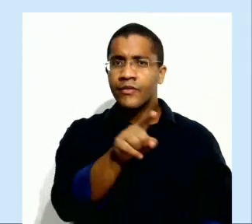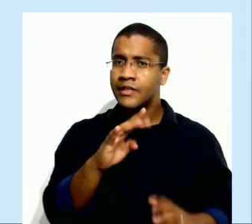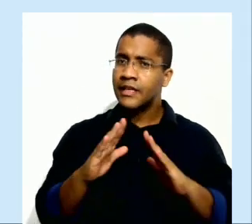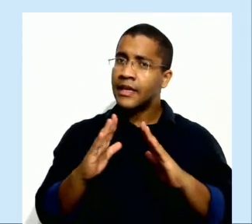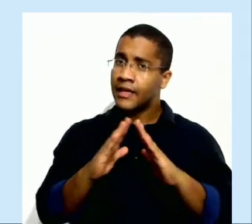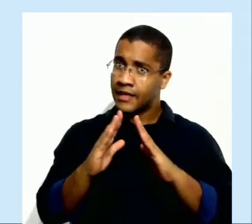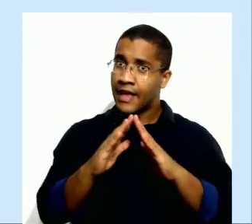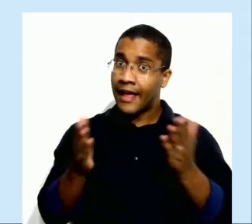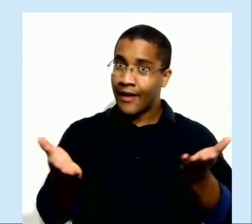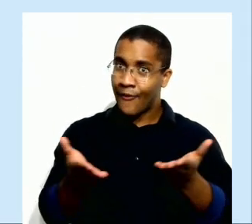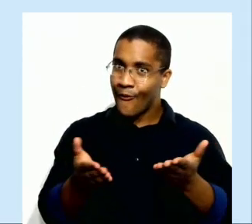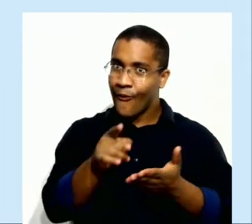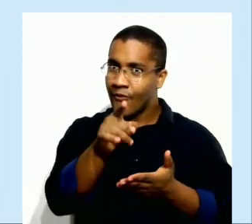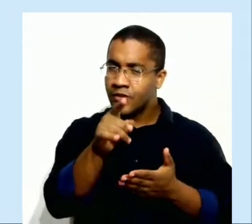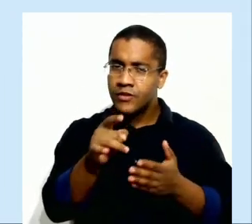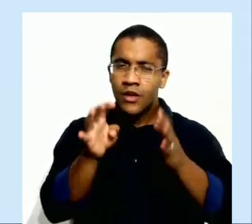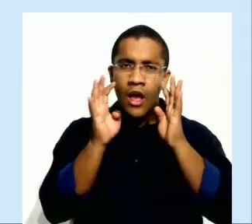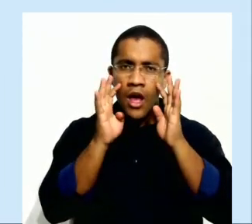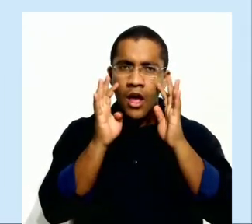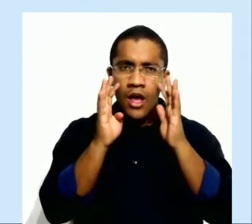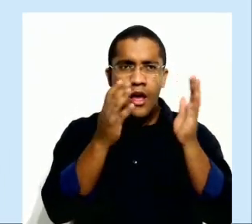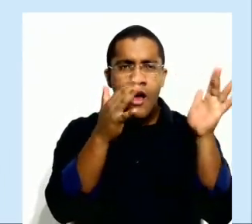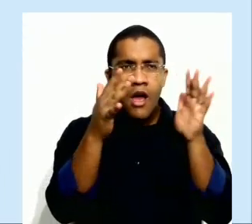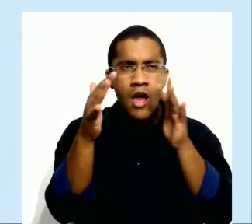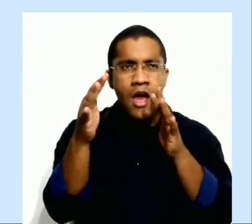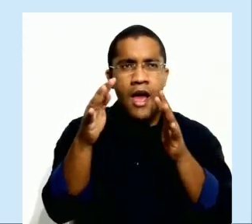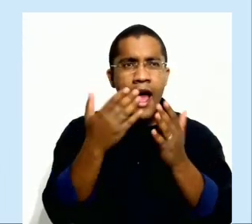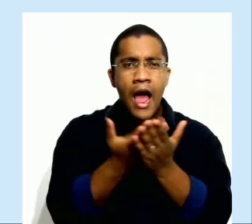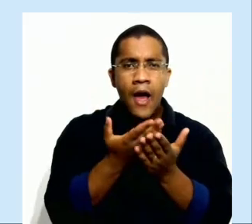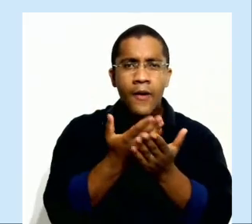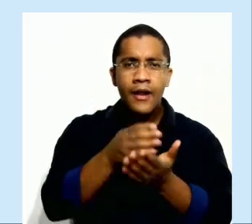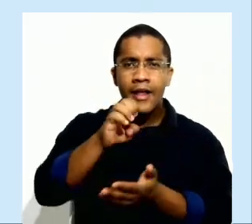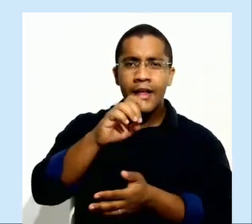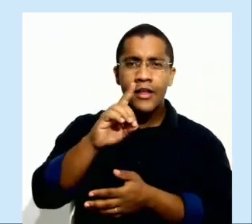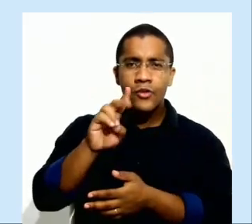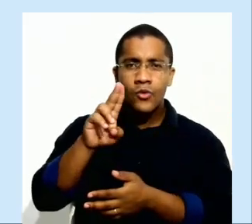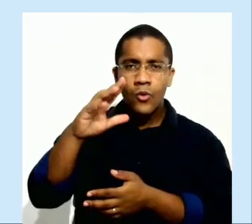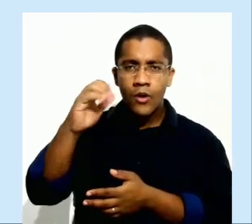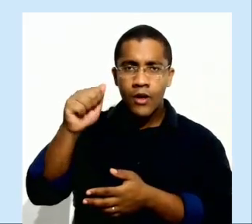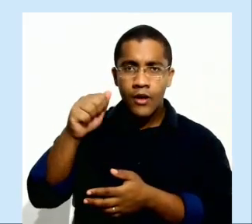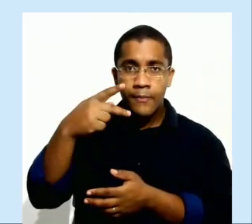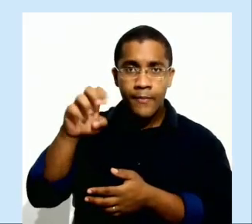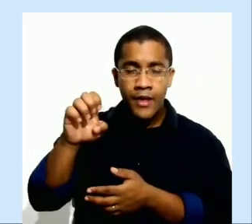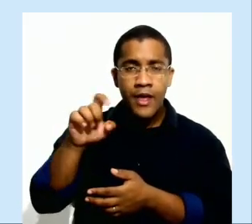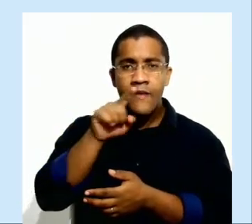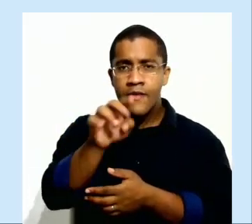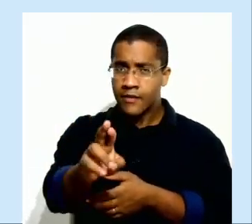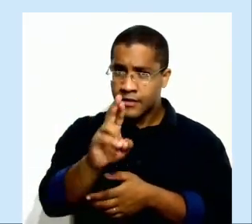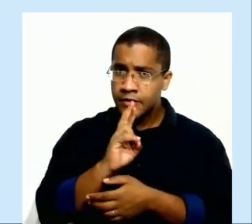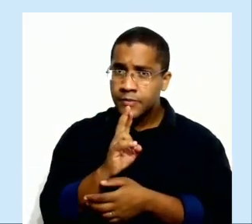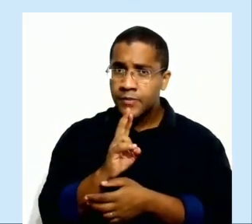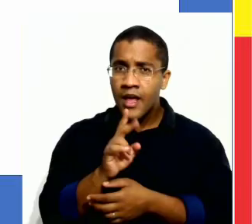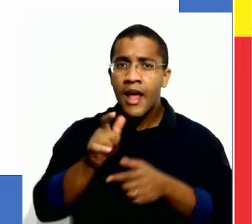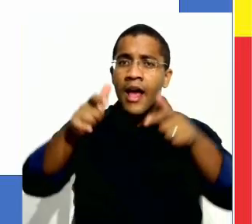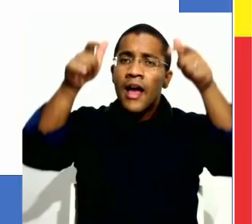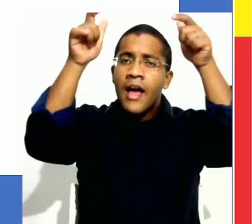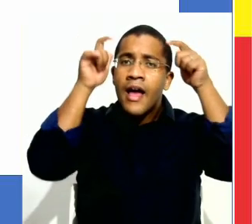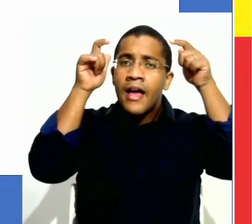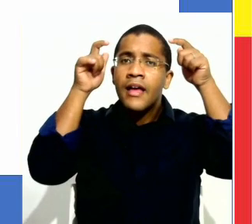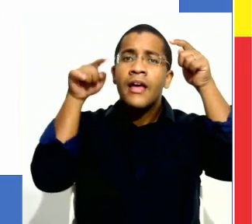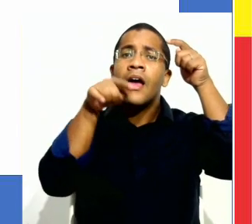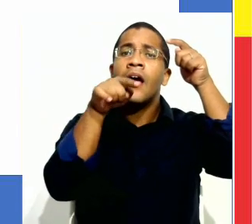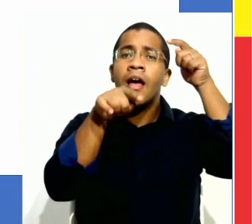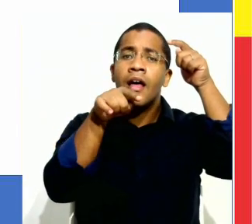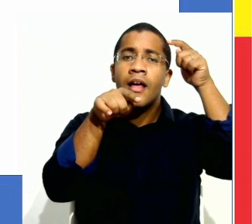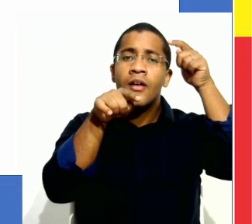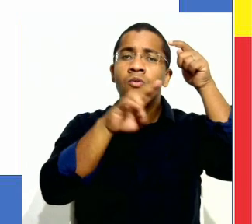Você que está em casa agora, nesse exato momento, assistindo o Educa PE, me responda.